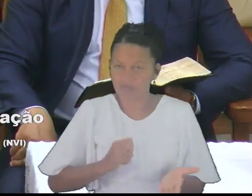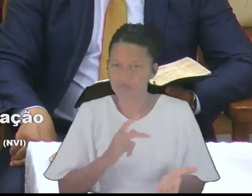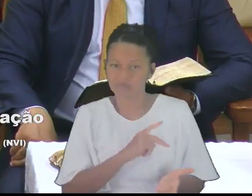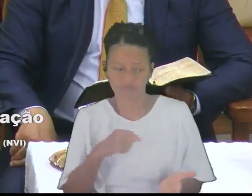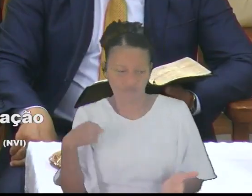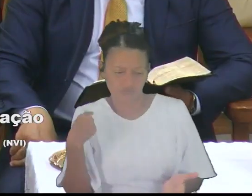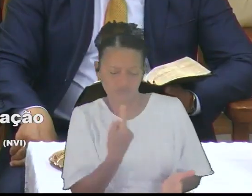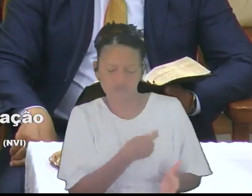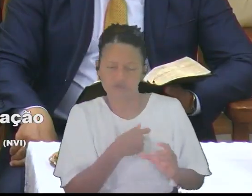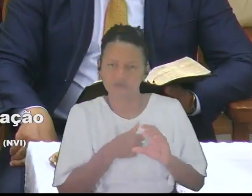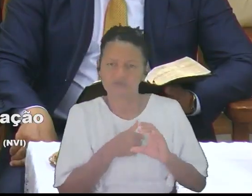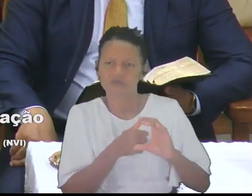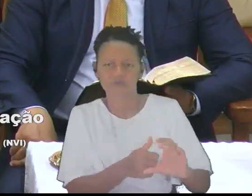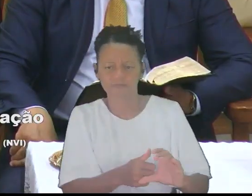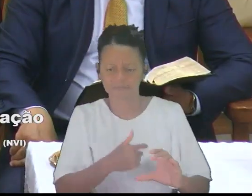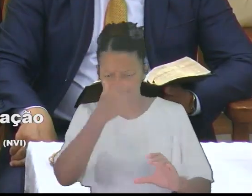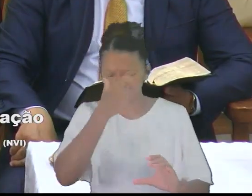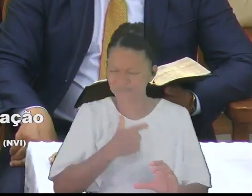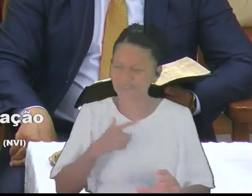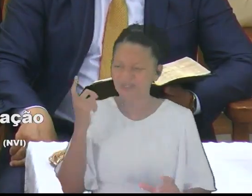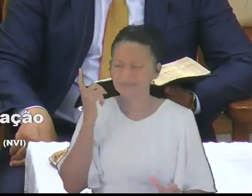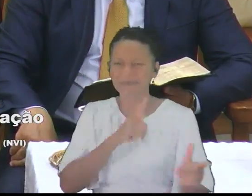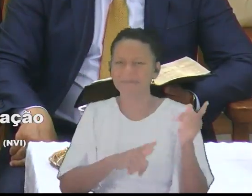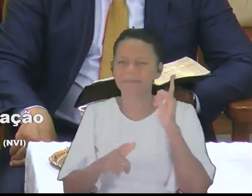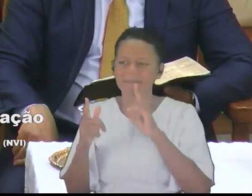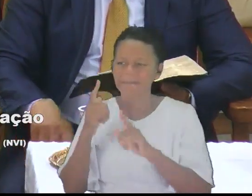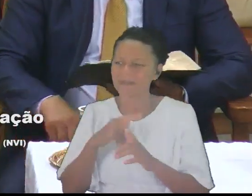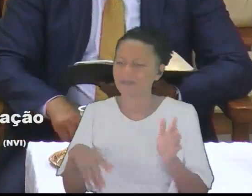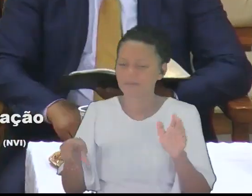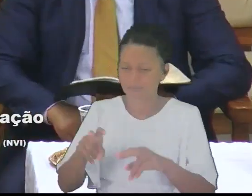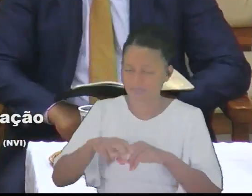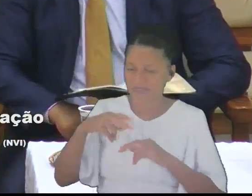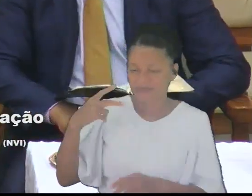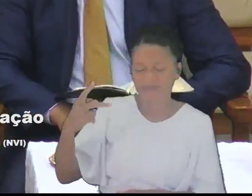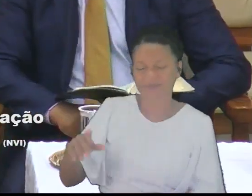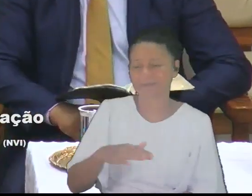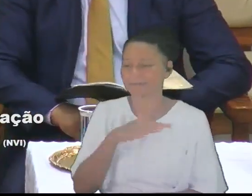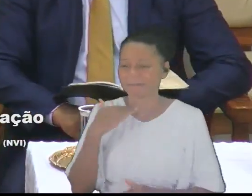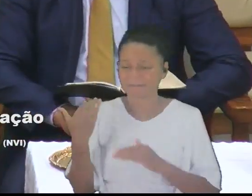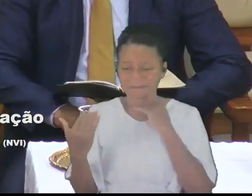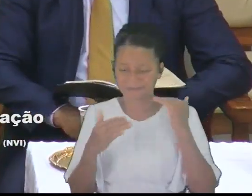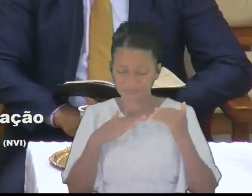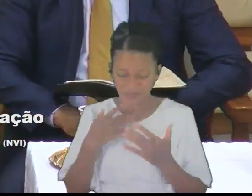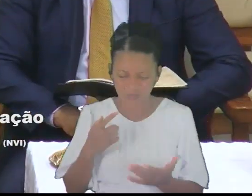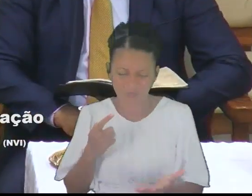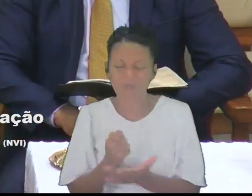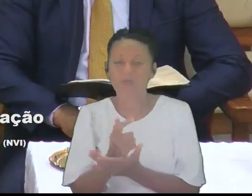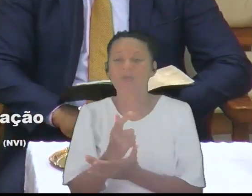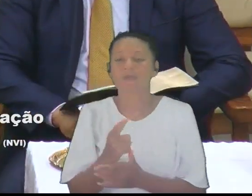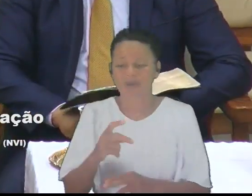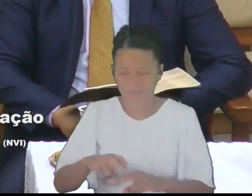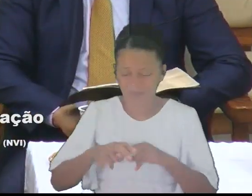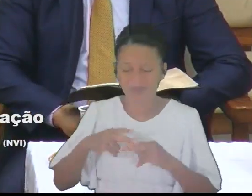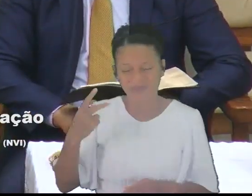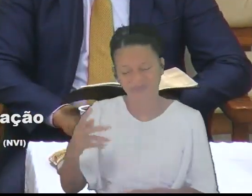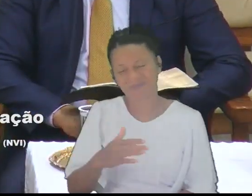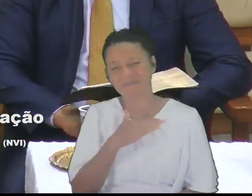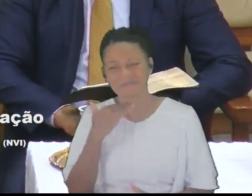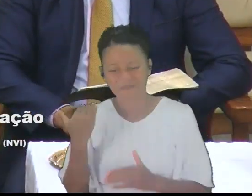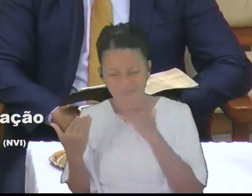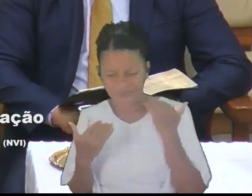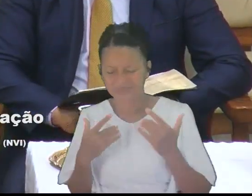cristãos, nós que fomos beneficiados pela sua morte, nós que fomos comprados pela sua morte, nós que